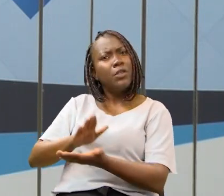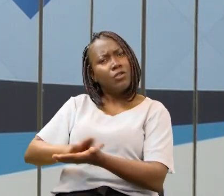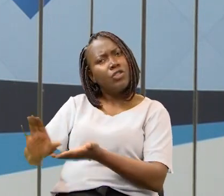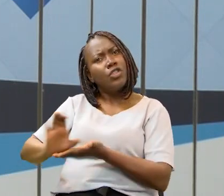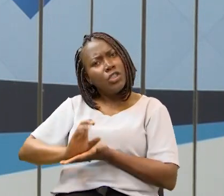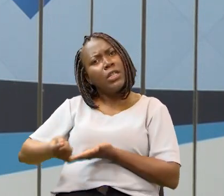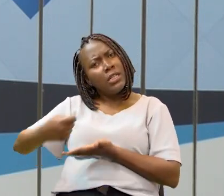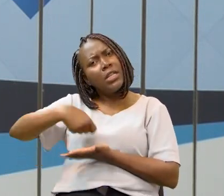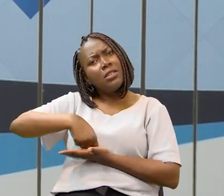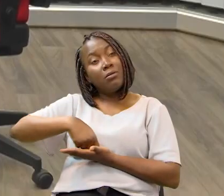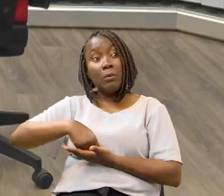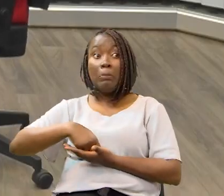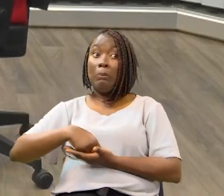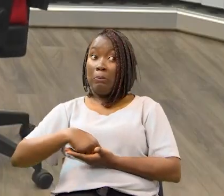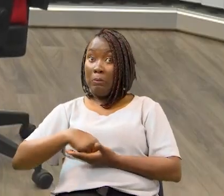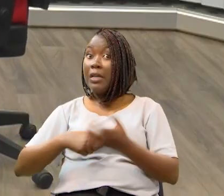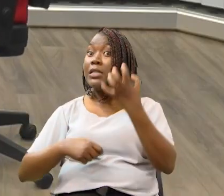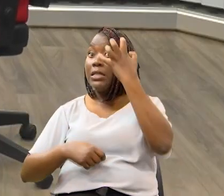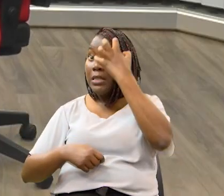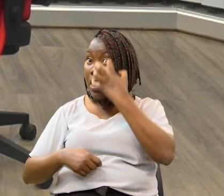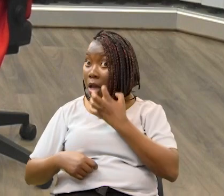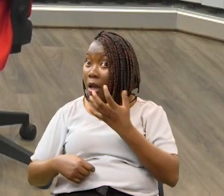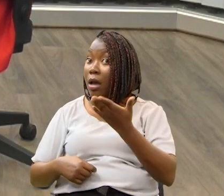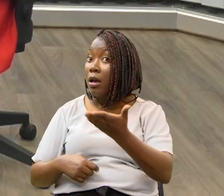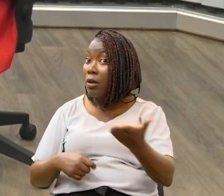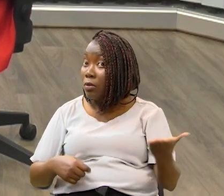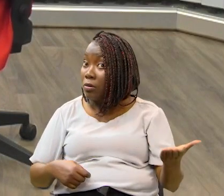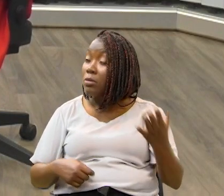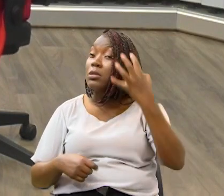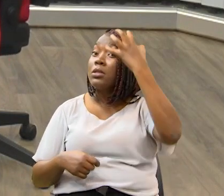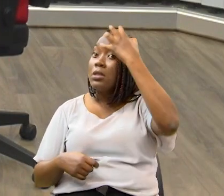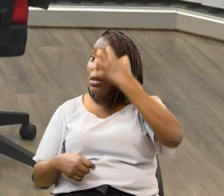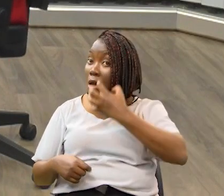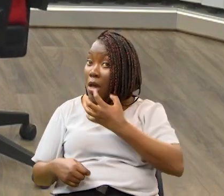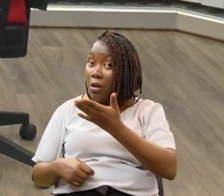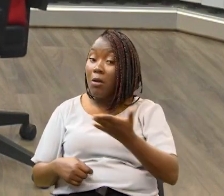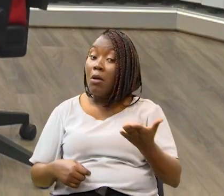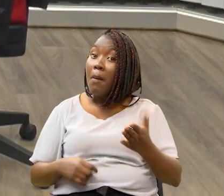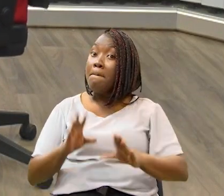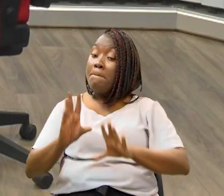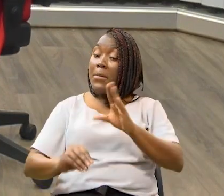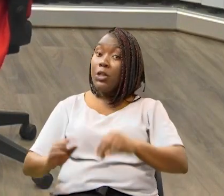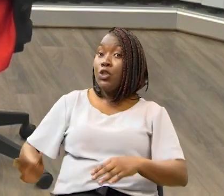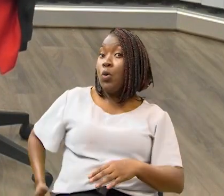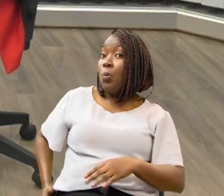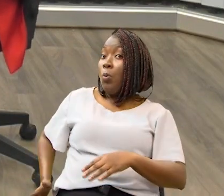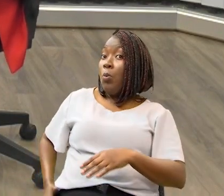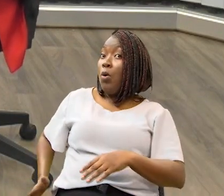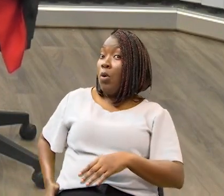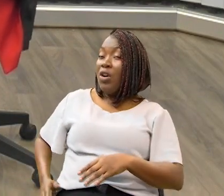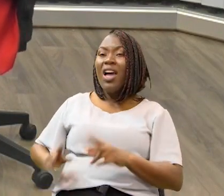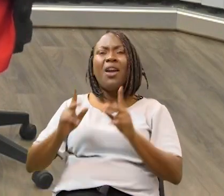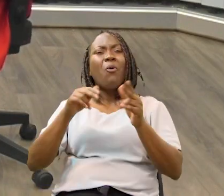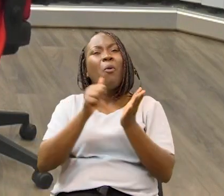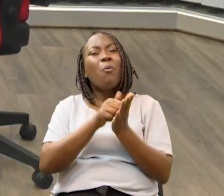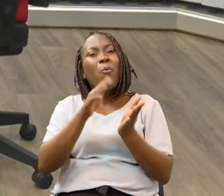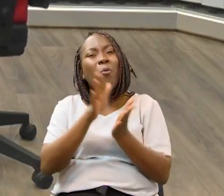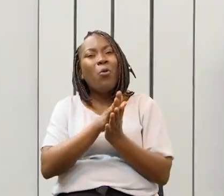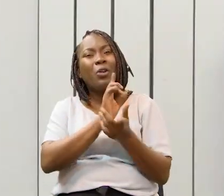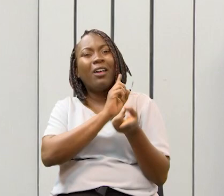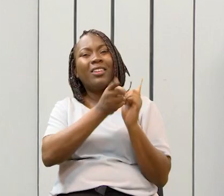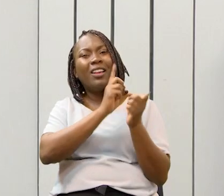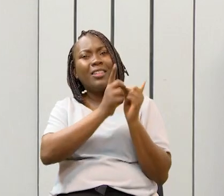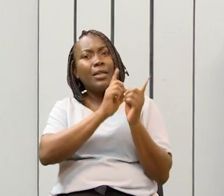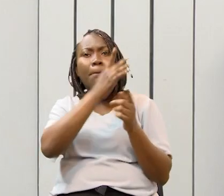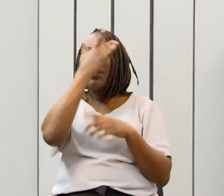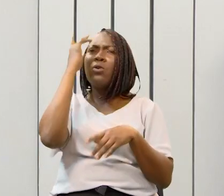indenização. O negócio é sério agora, né? Agora ficou sério. Mexeu no bolso, ficou sério. É igual as multas de